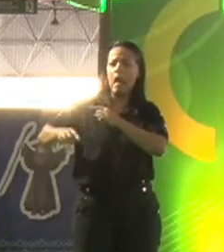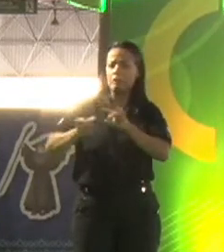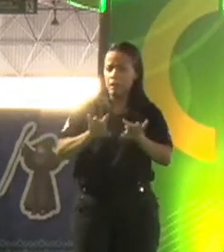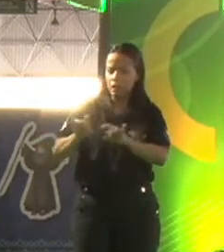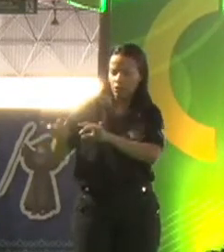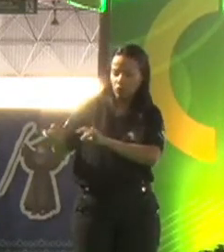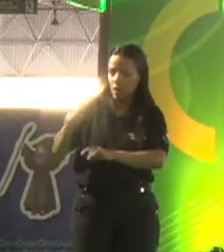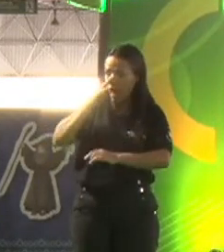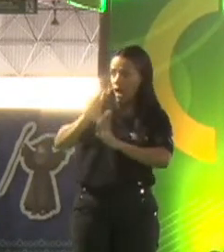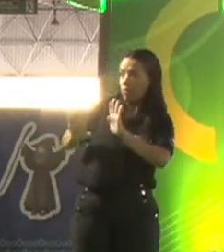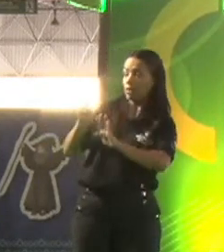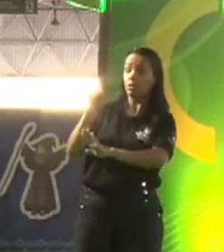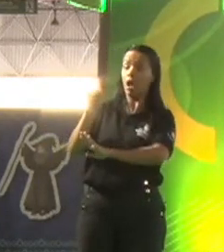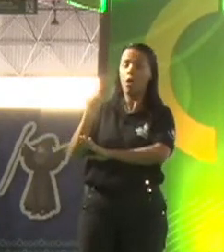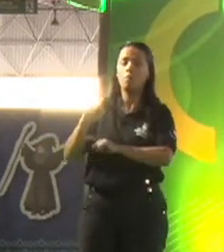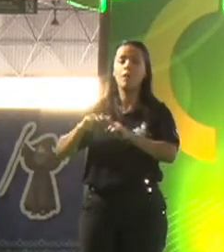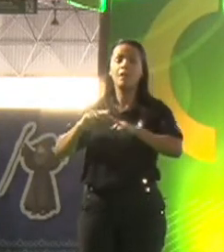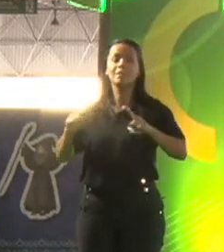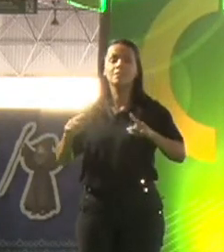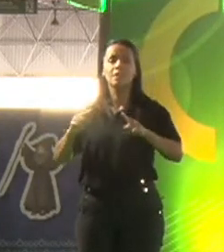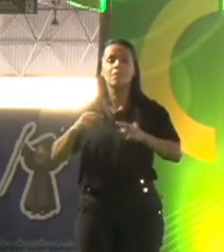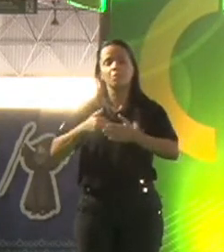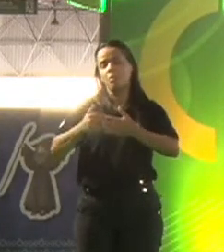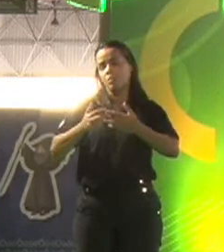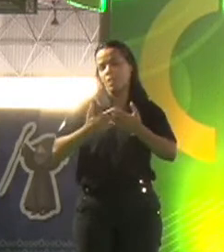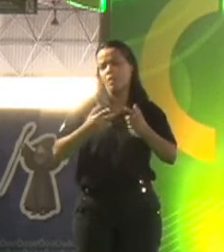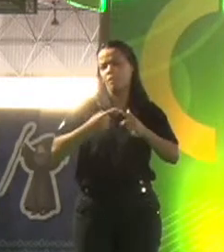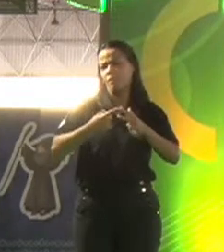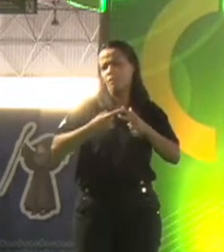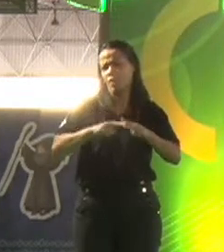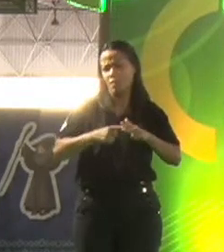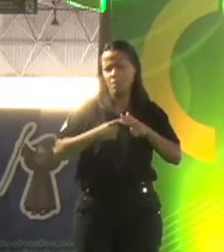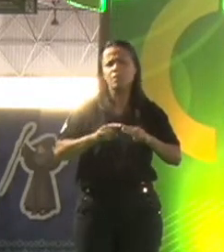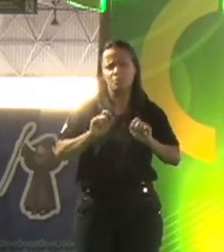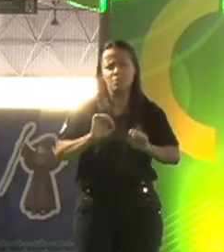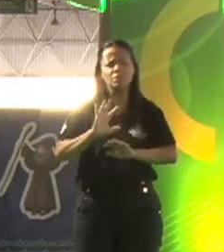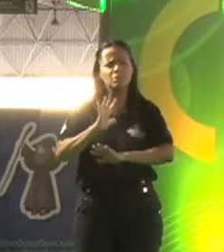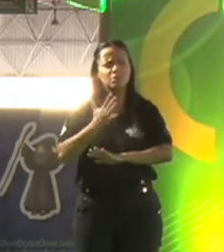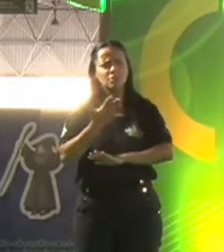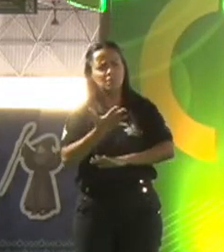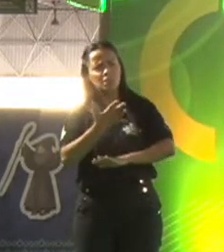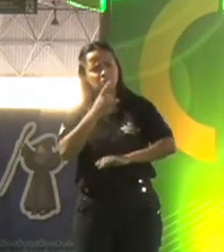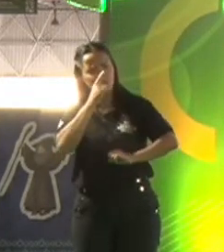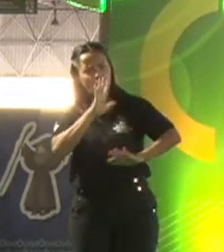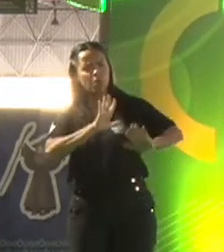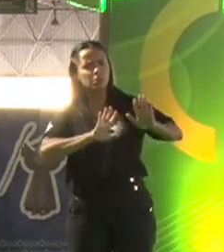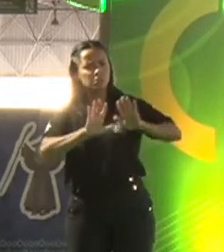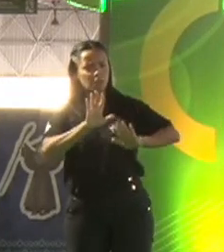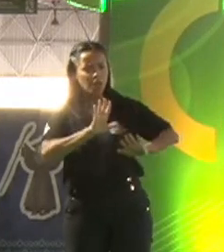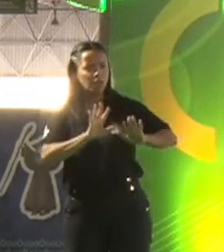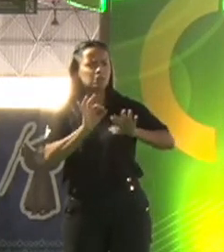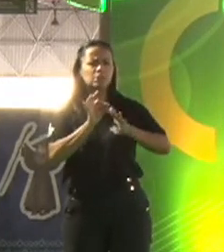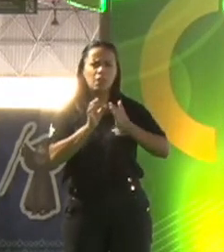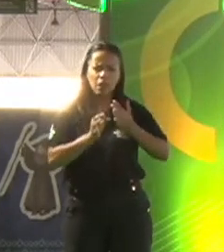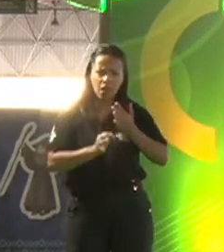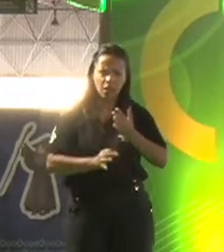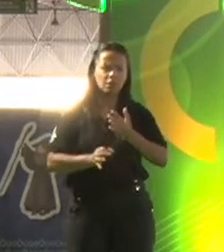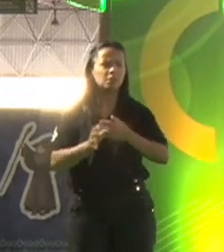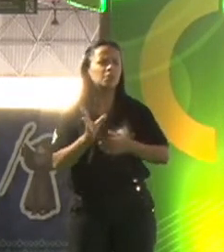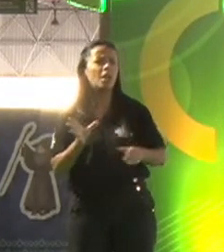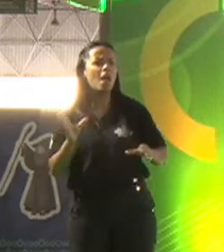mas como qualquer ferramenta pode ter ali eh eh seus vieses suas aplicações que a gente precisa